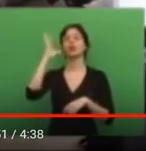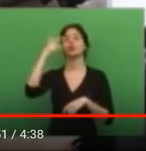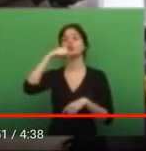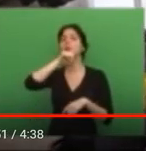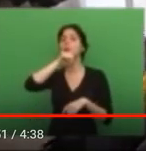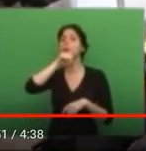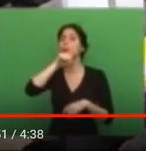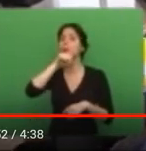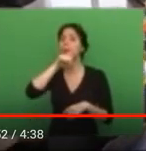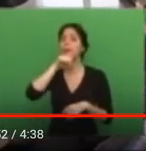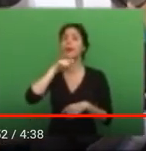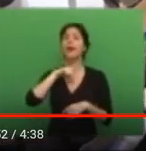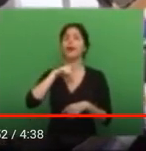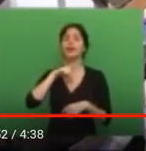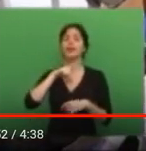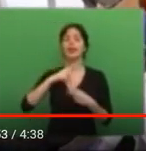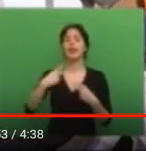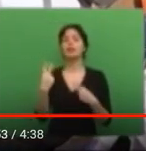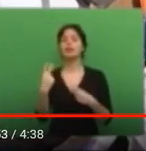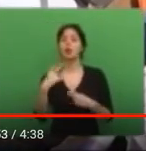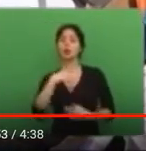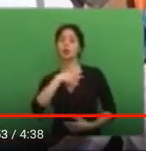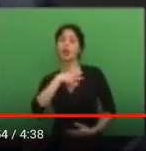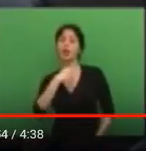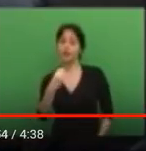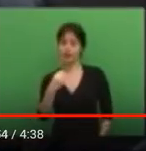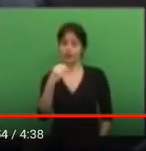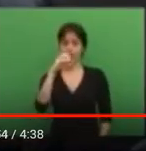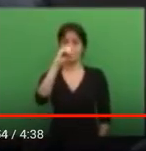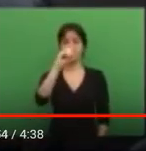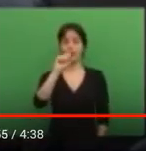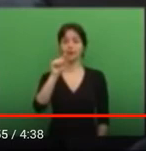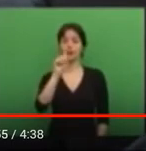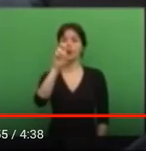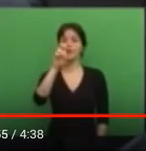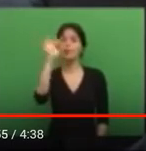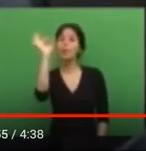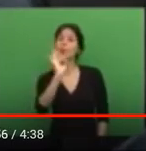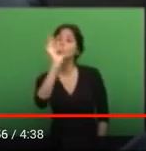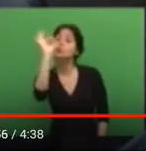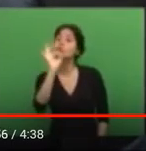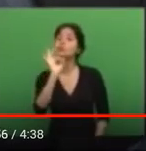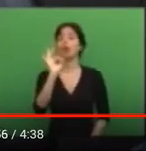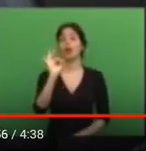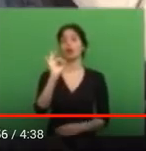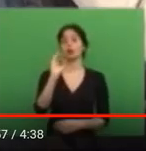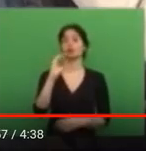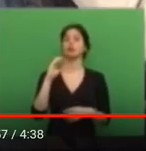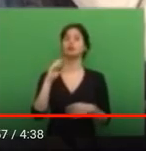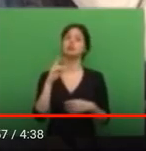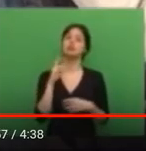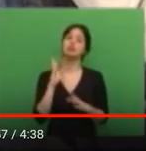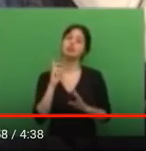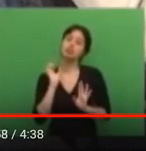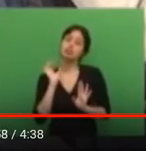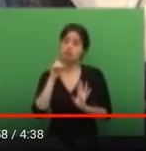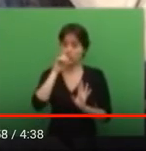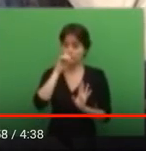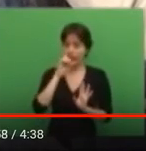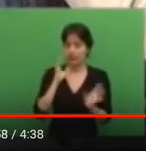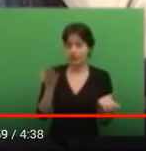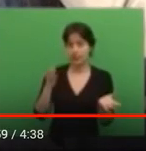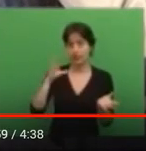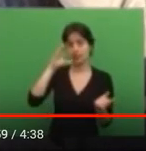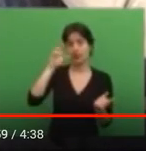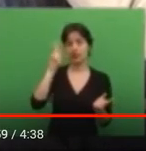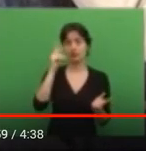a síndrome de Rett é de 0,5%. Suspeita-se que essas crianças entendam e saibam muito